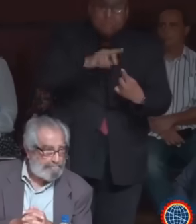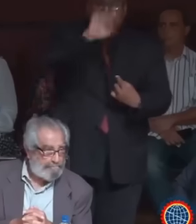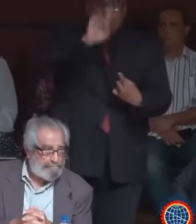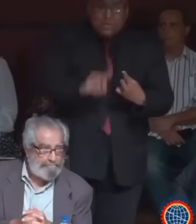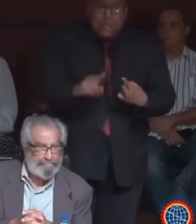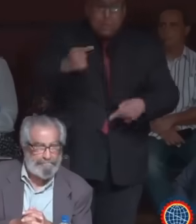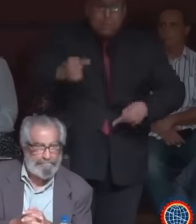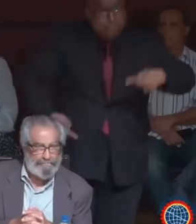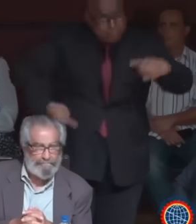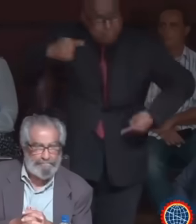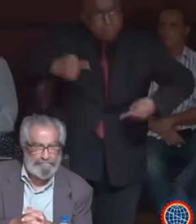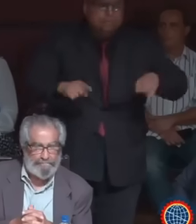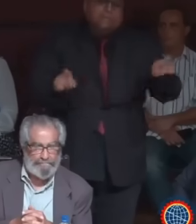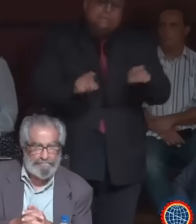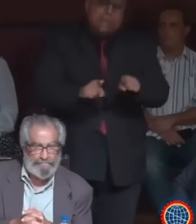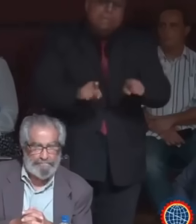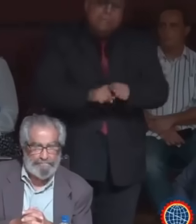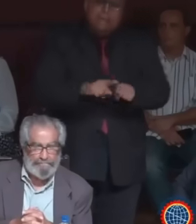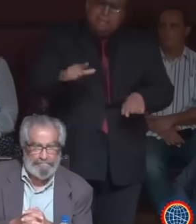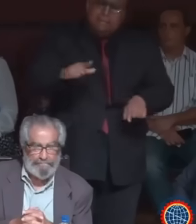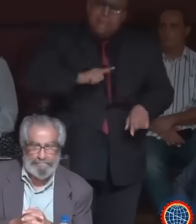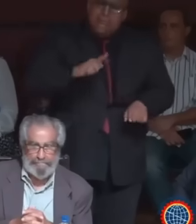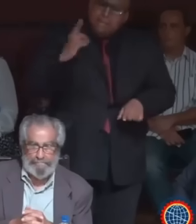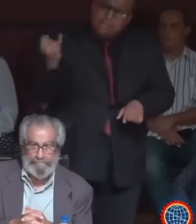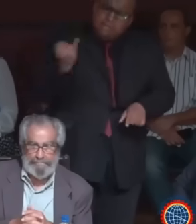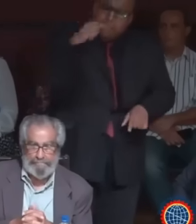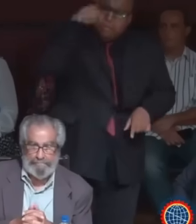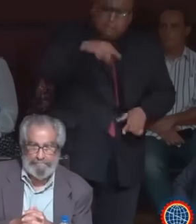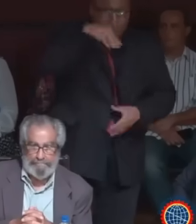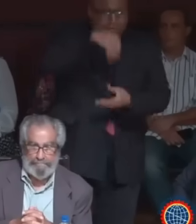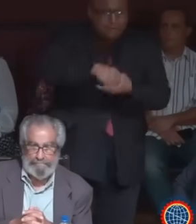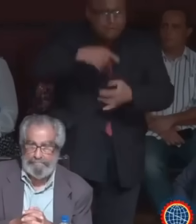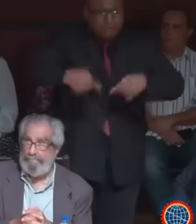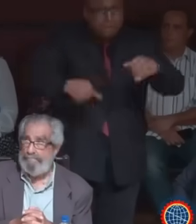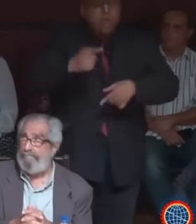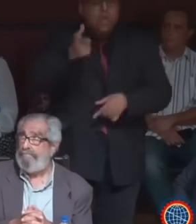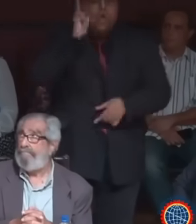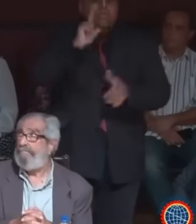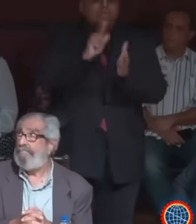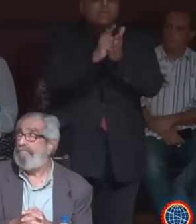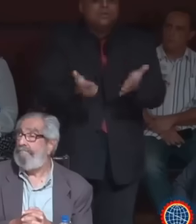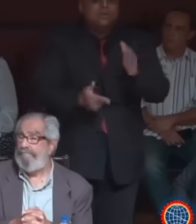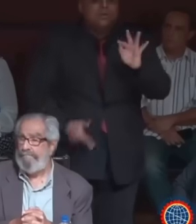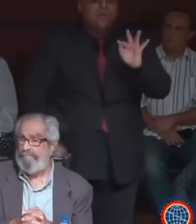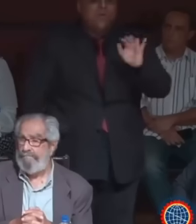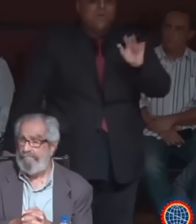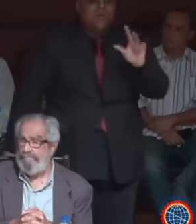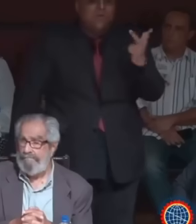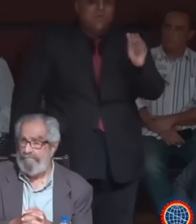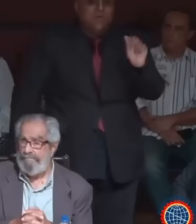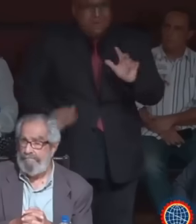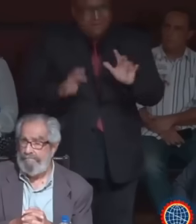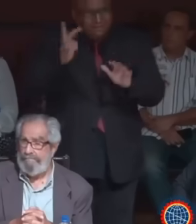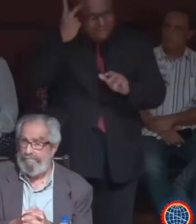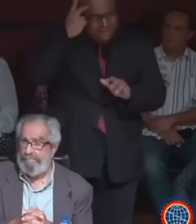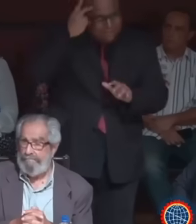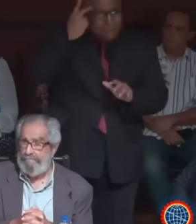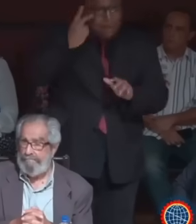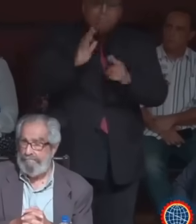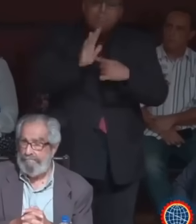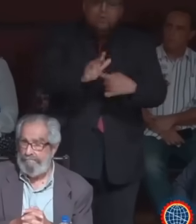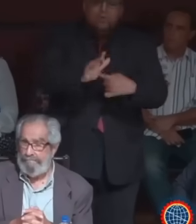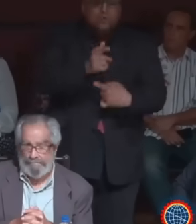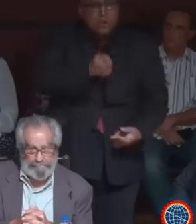direitos políticos estão em disputa. Ontem, a Folha de São Paulo trazia uma